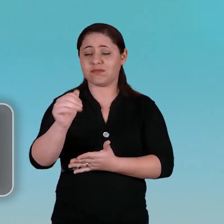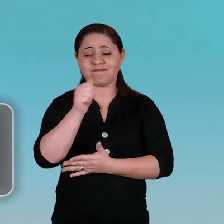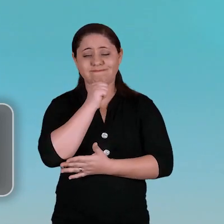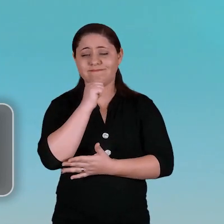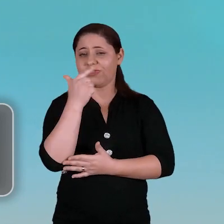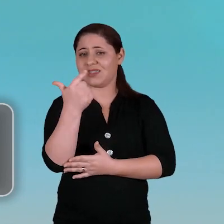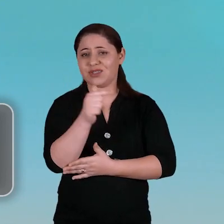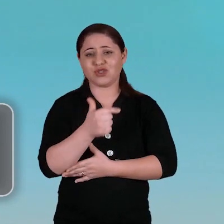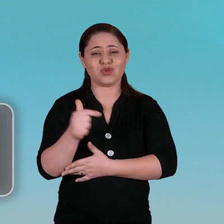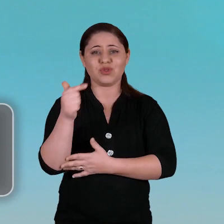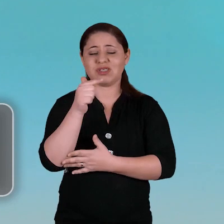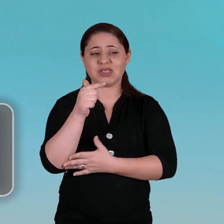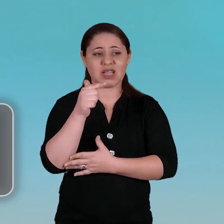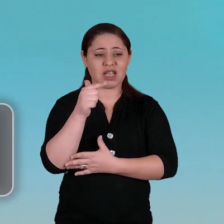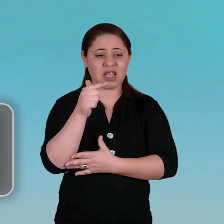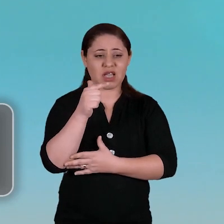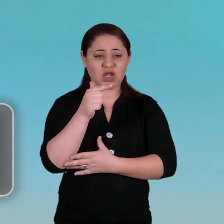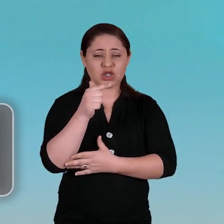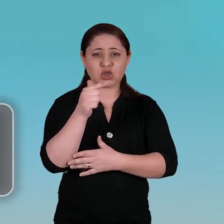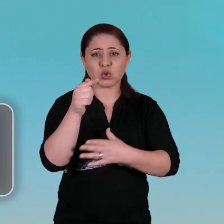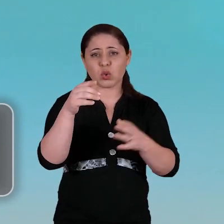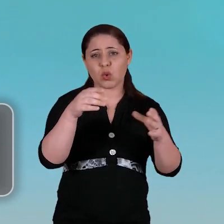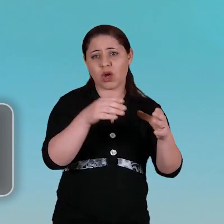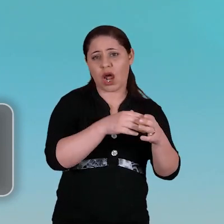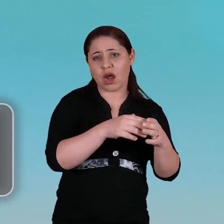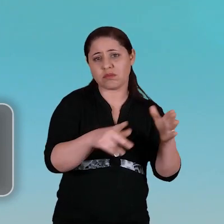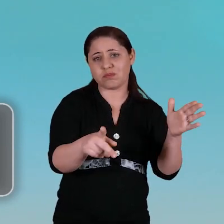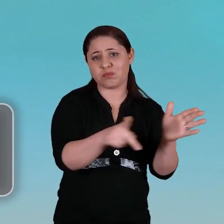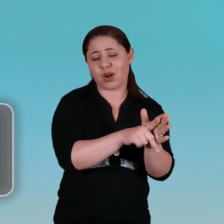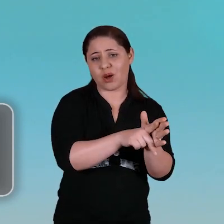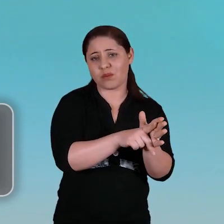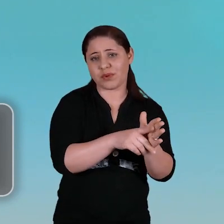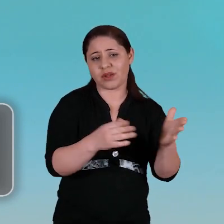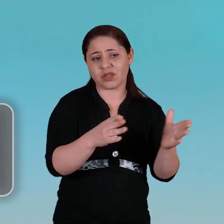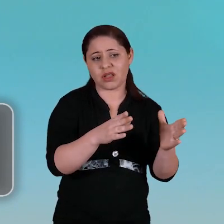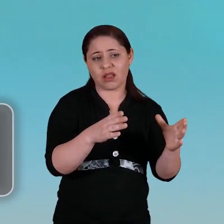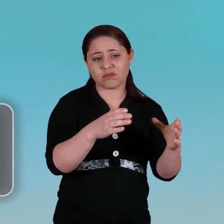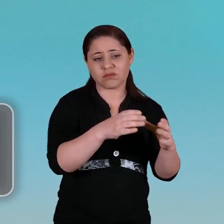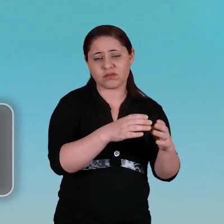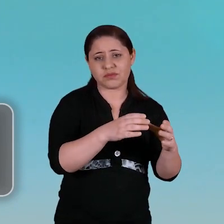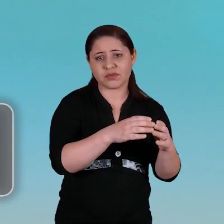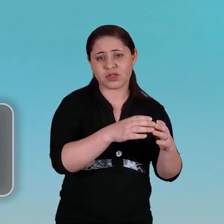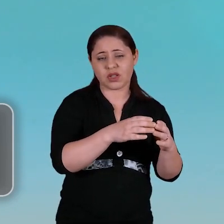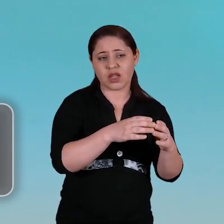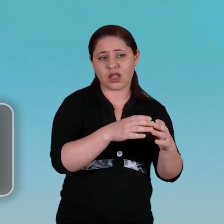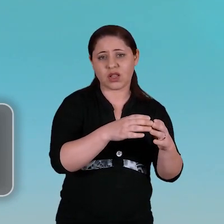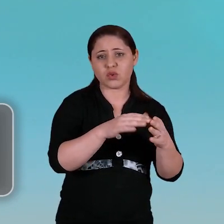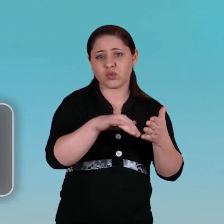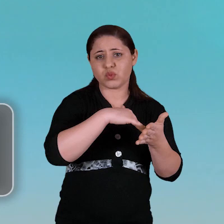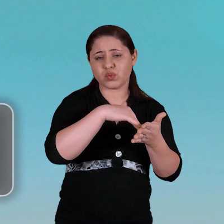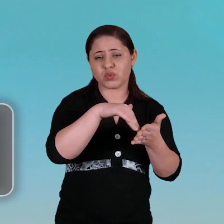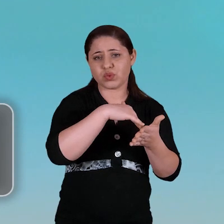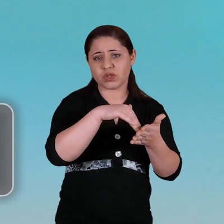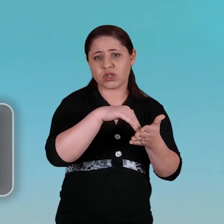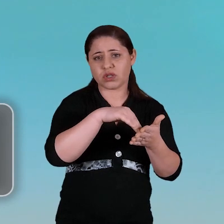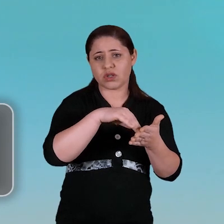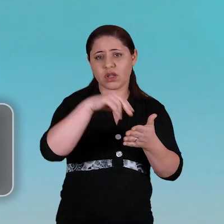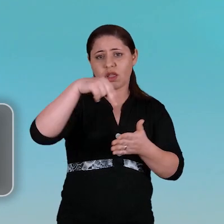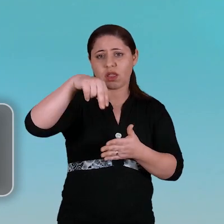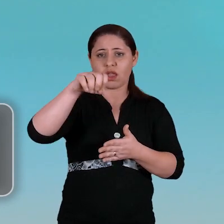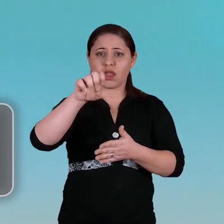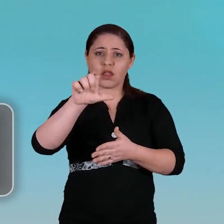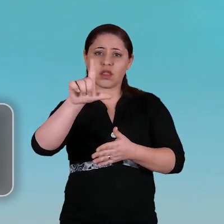uma sede própria, é uma sede provisória, né, que fica no escritório do Dr.